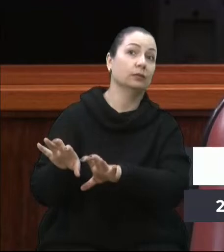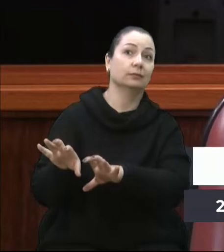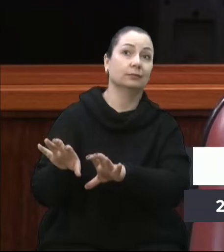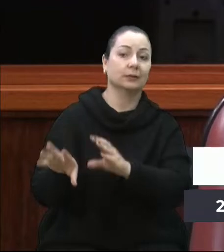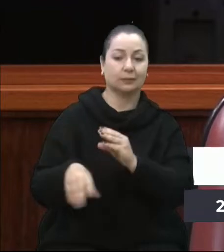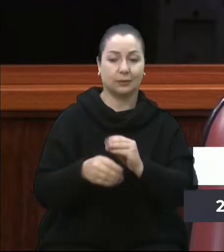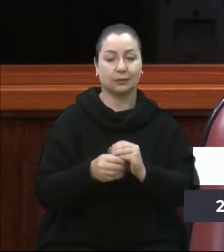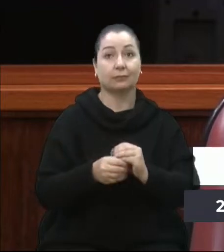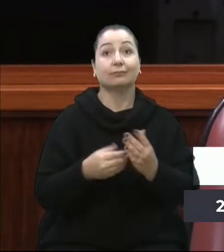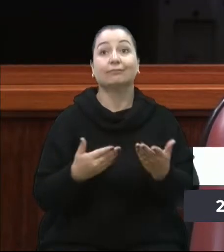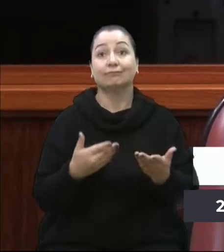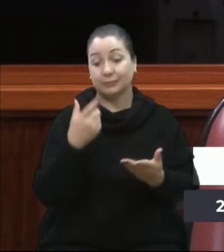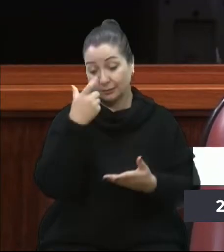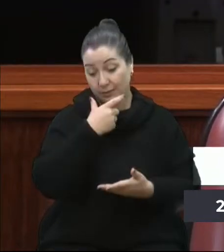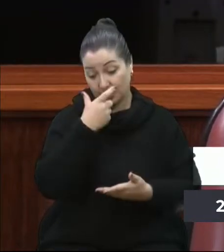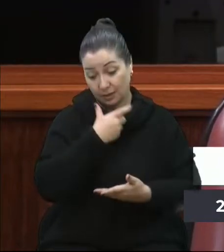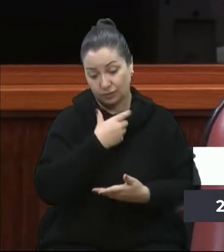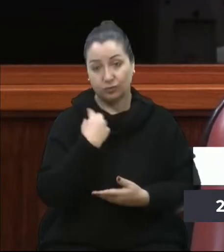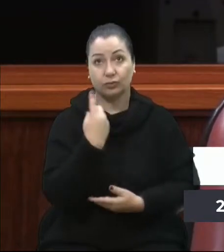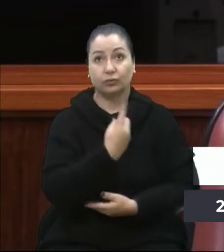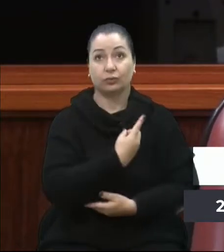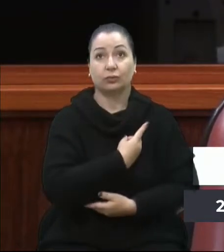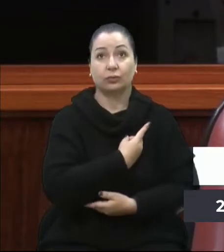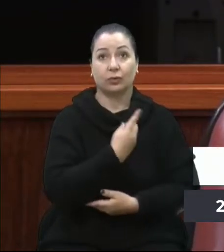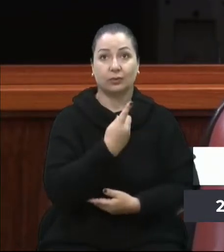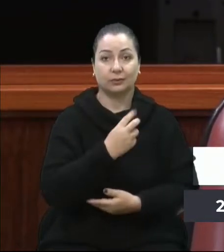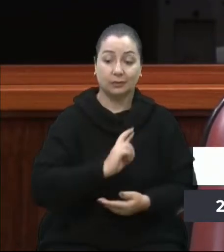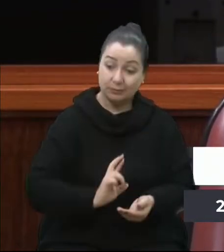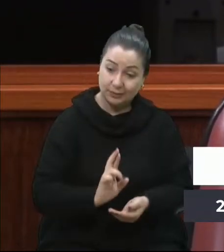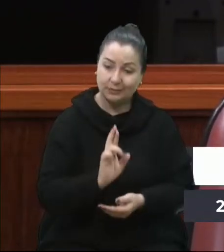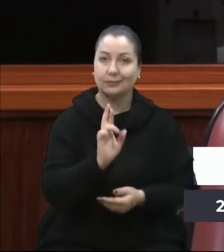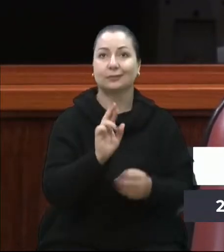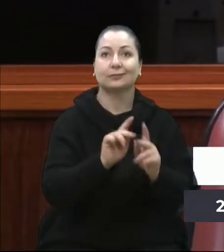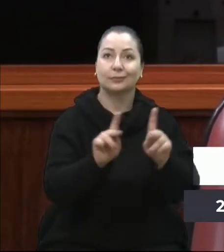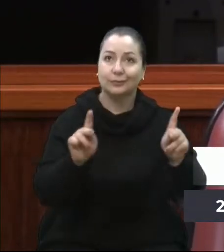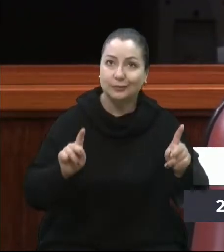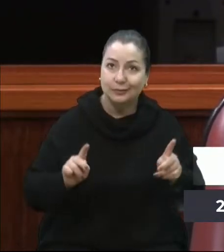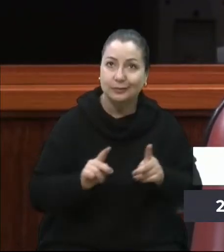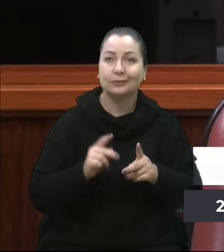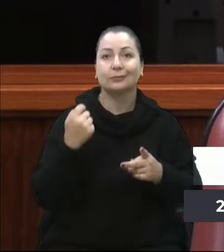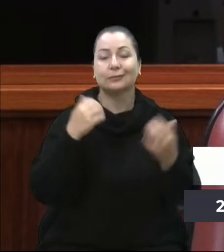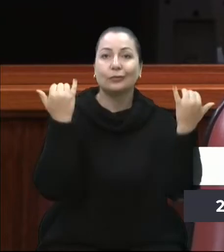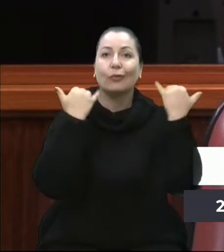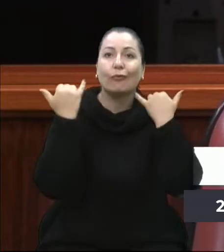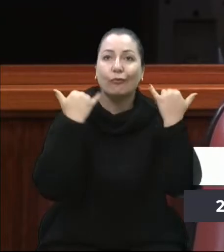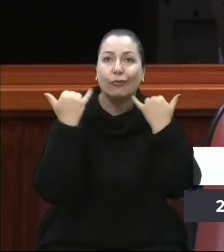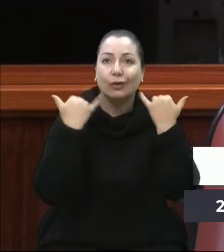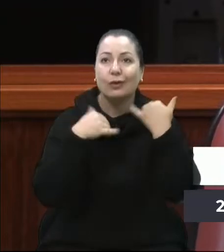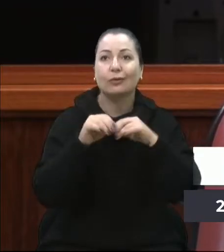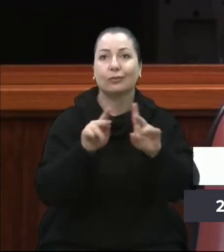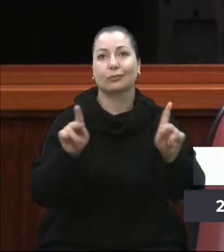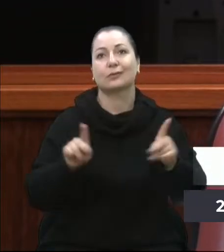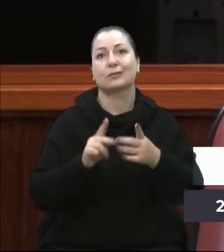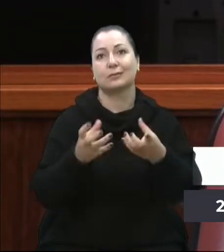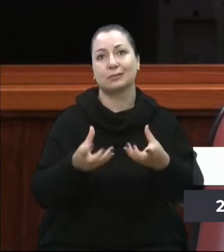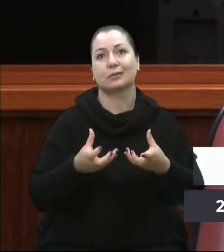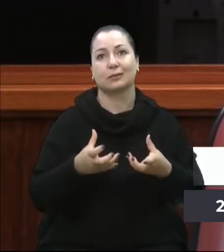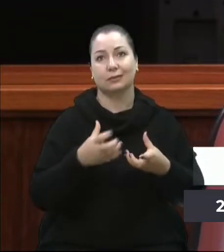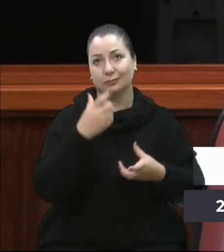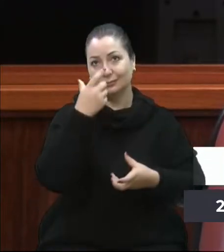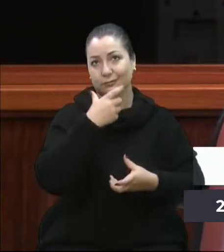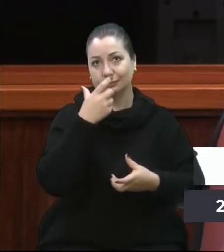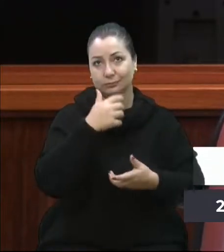E eu acho que cabe a nós, que representamos a população, ouvir a população. E eu acho que isso já é